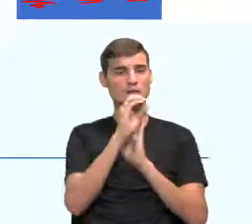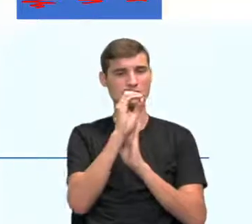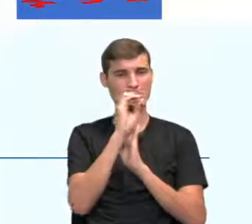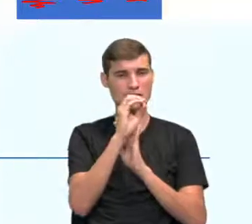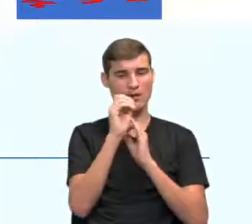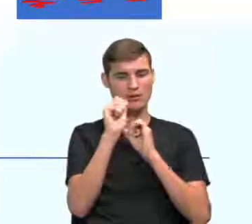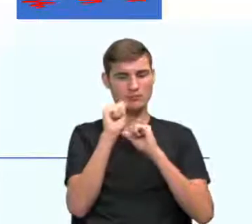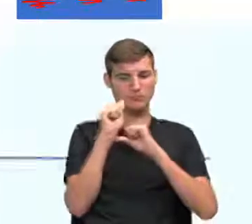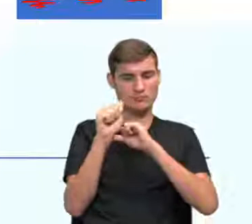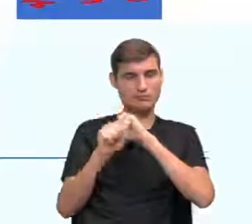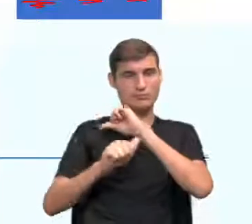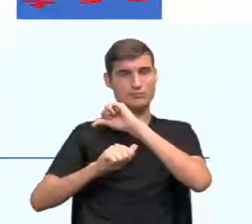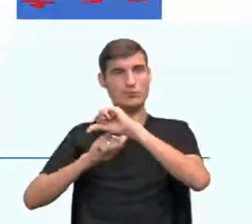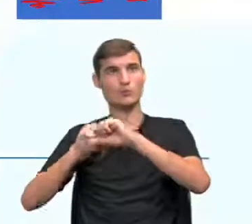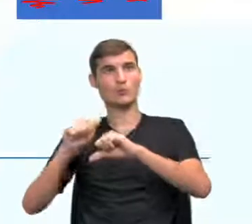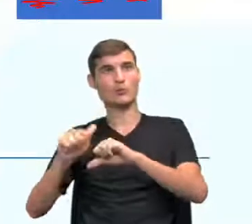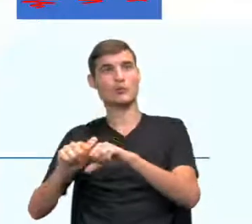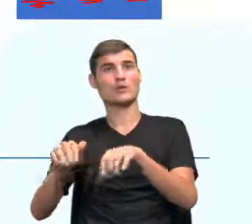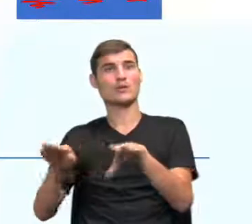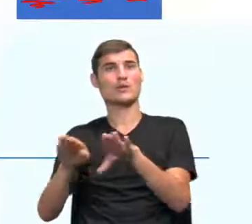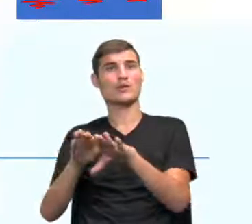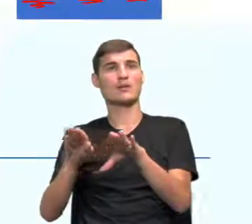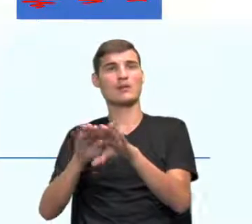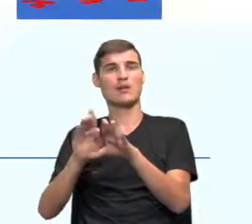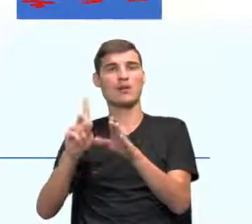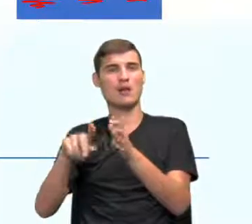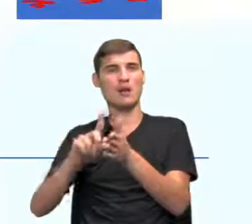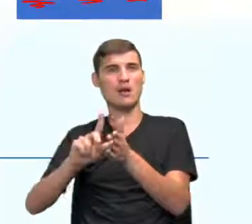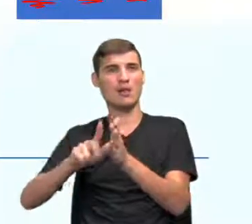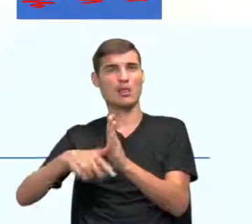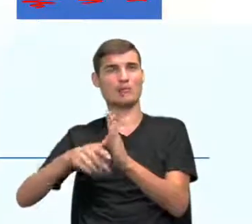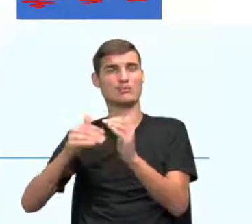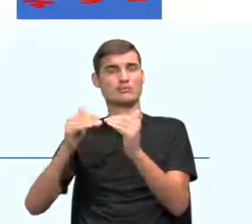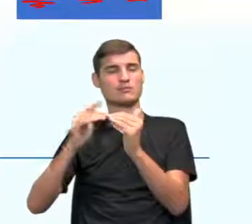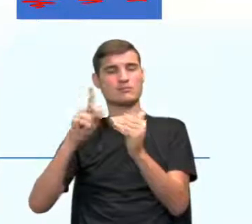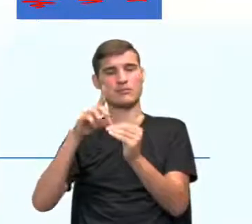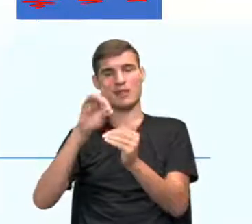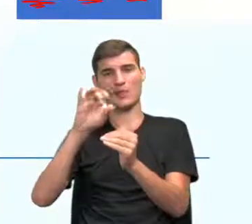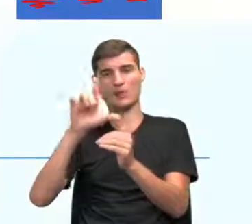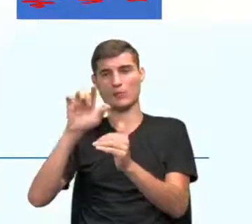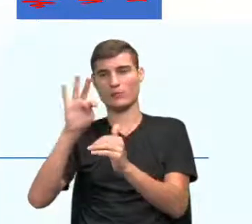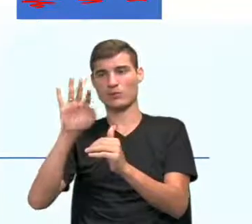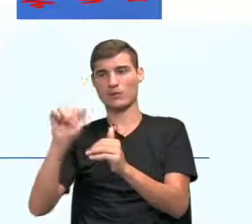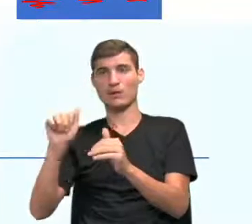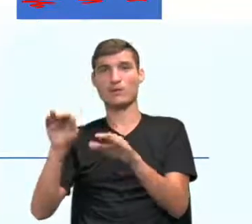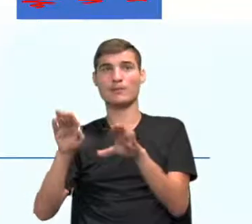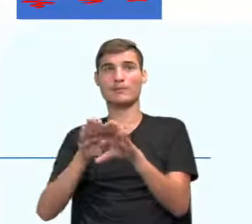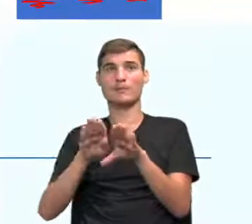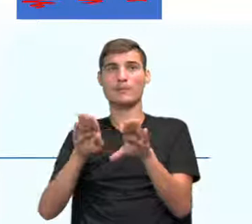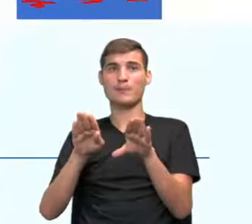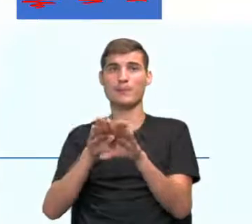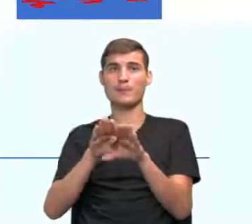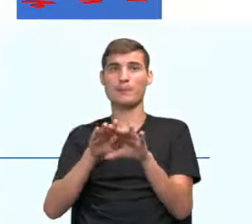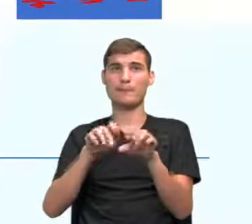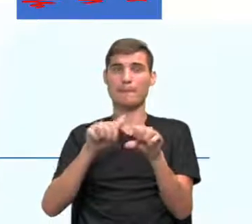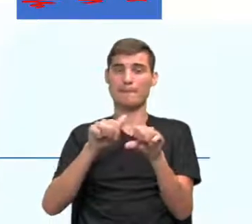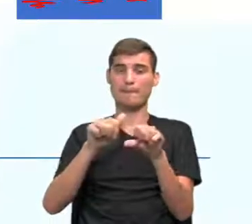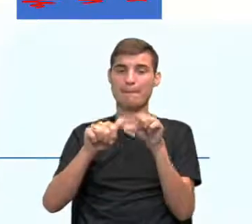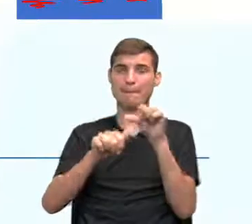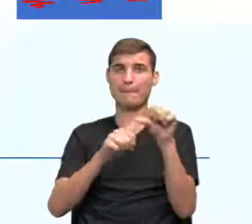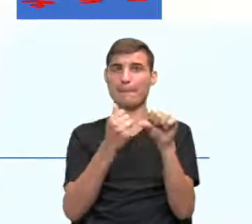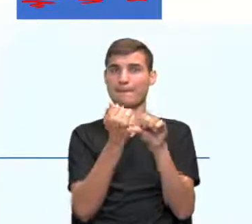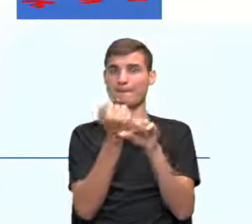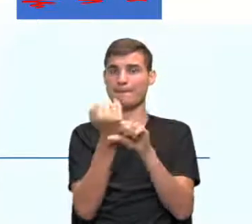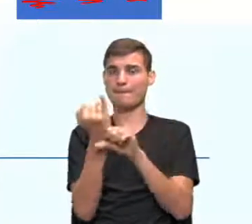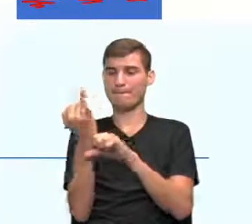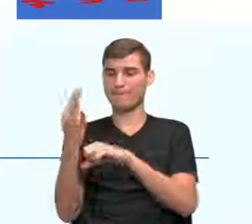posso modificar o atraso, que é delta. Eu posso modificar o